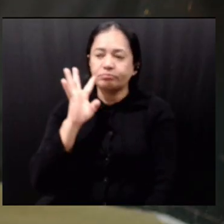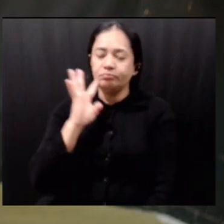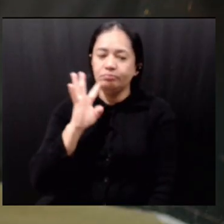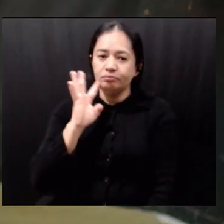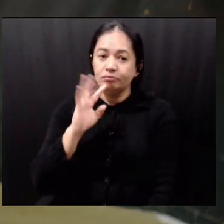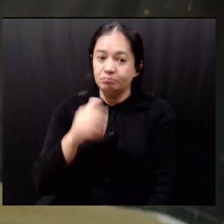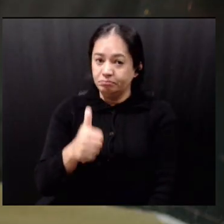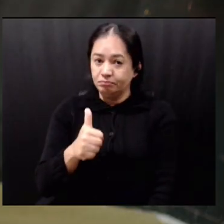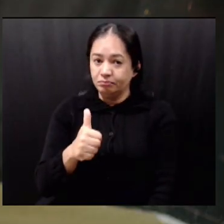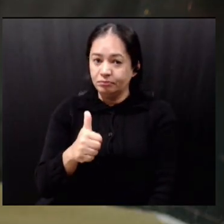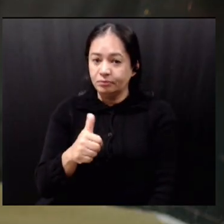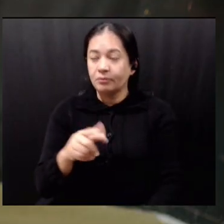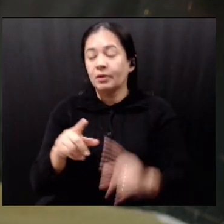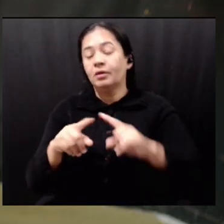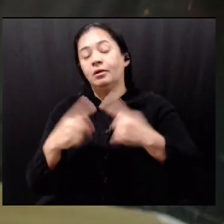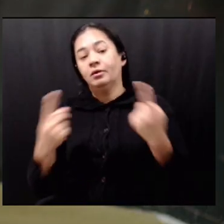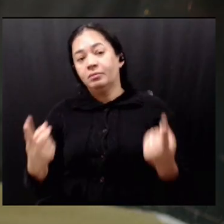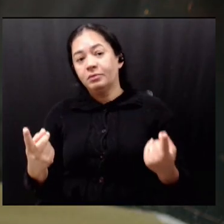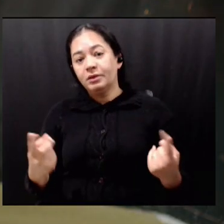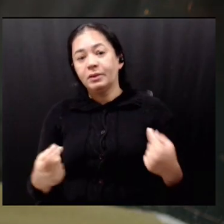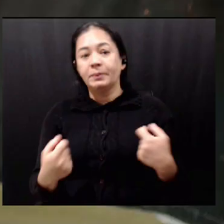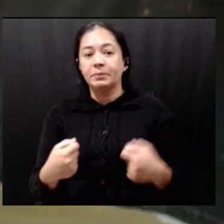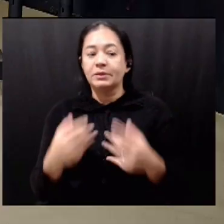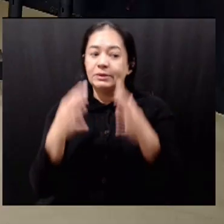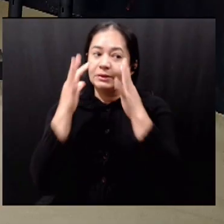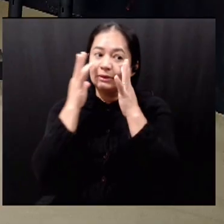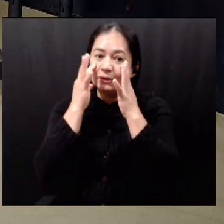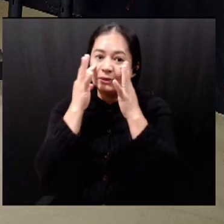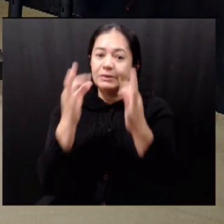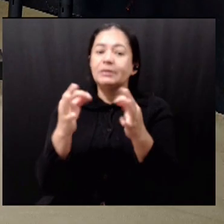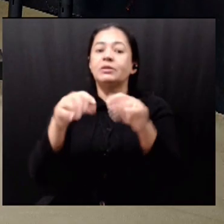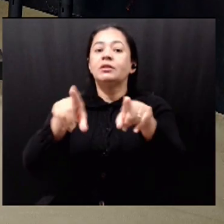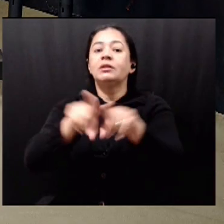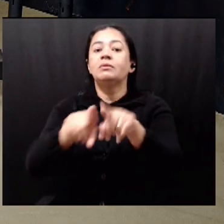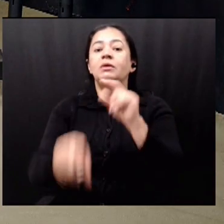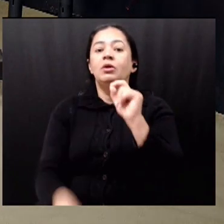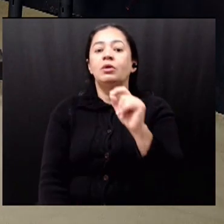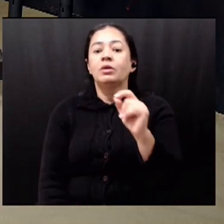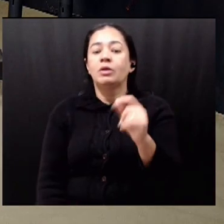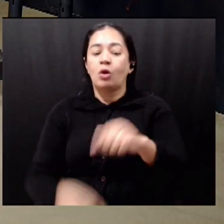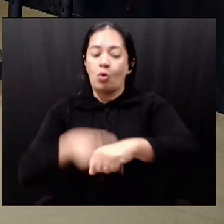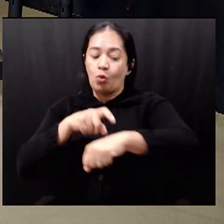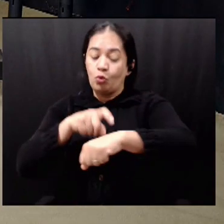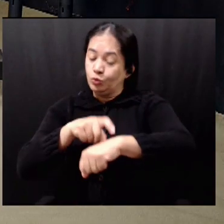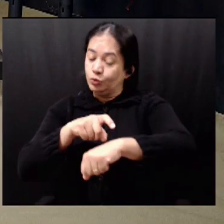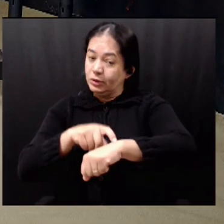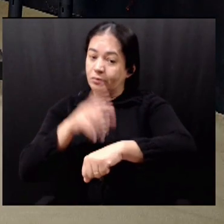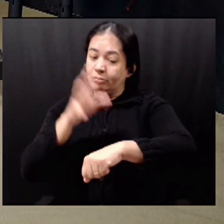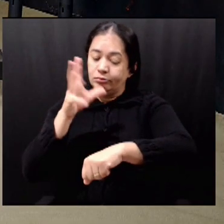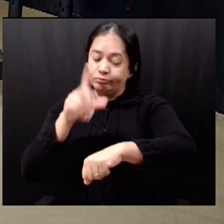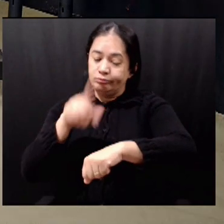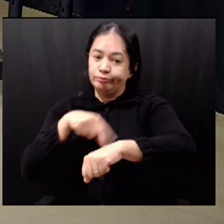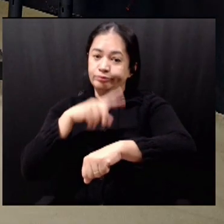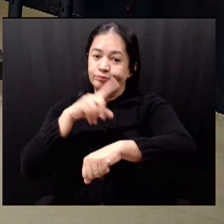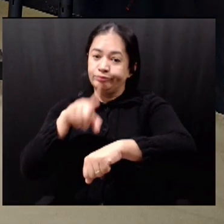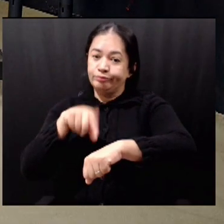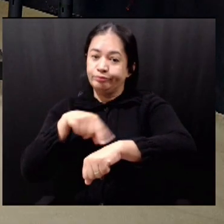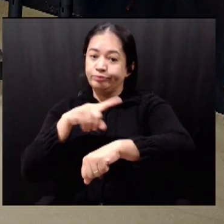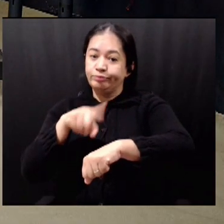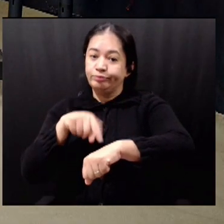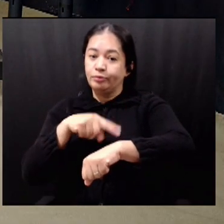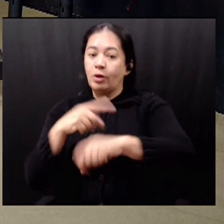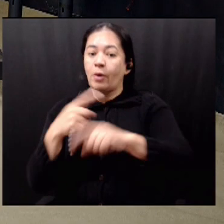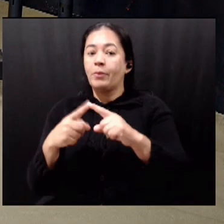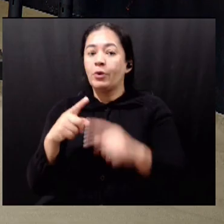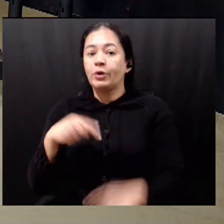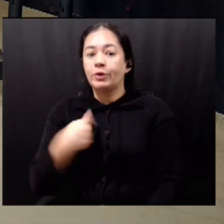gente precisa ficar atento também, né, Bruna, a questão do tempo que a gente vai levar. Porque a gente sabe que quando a gente está na frente da tela, Bruna e